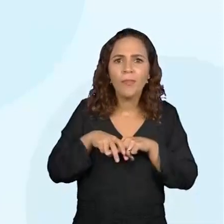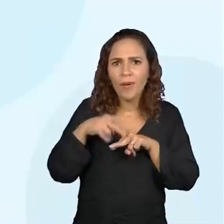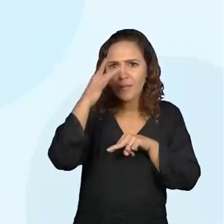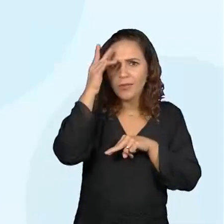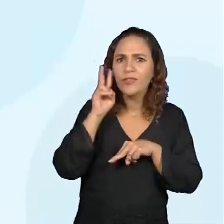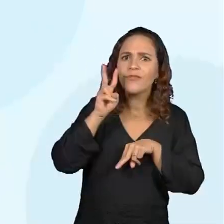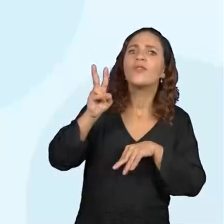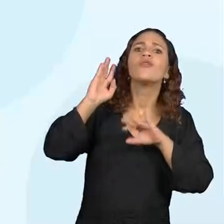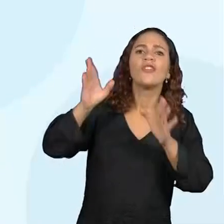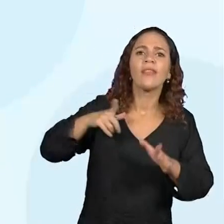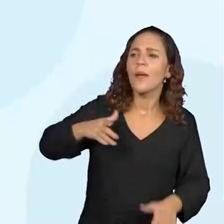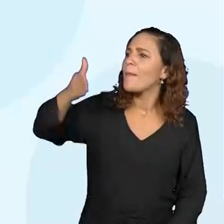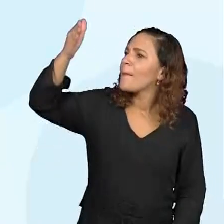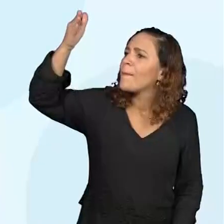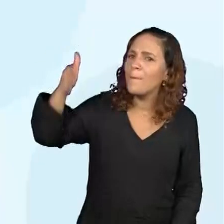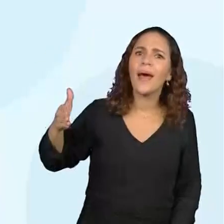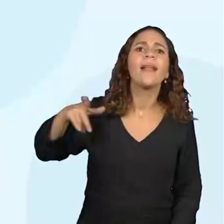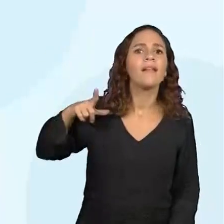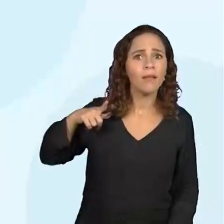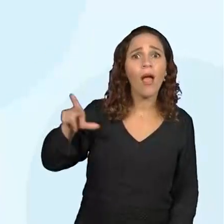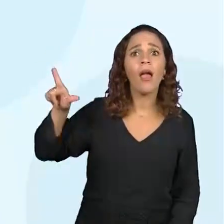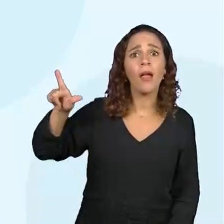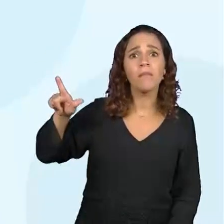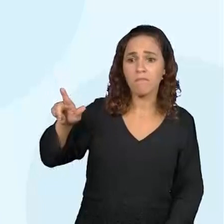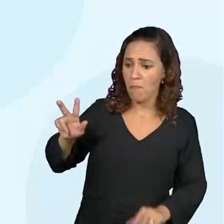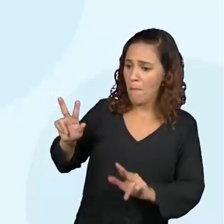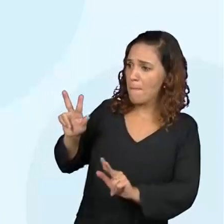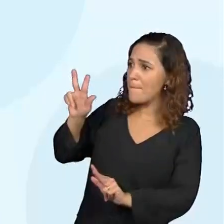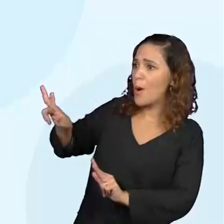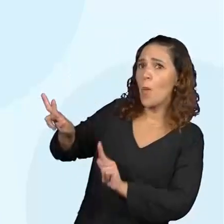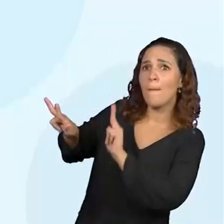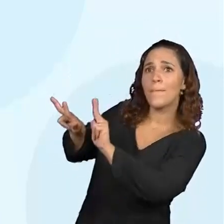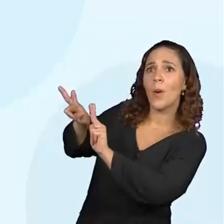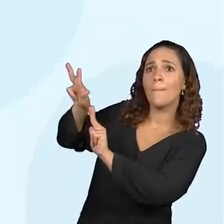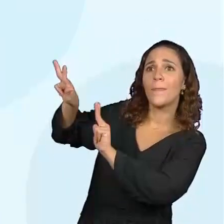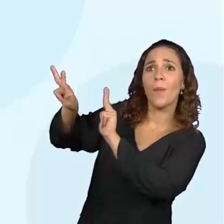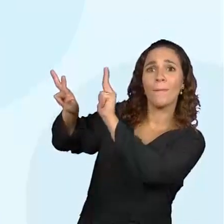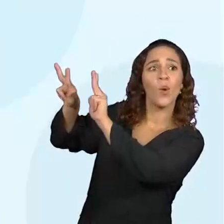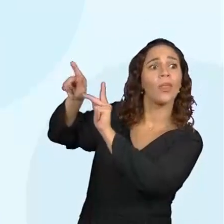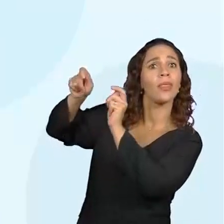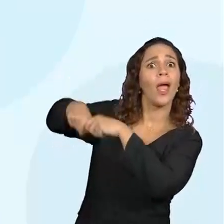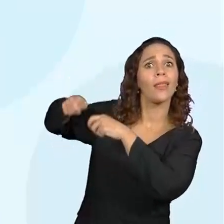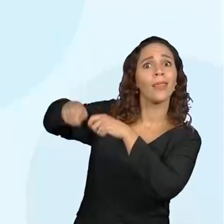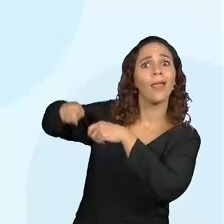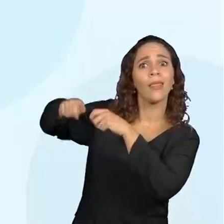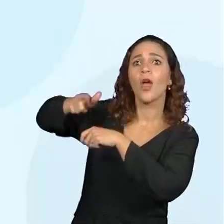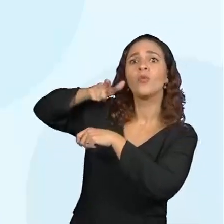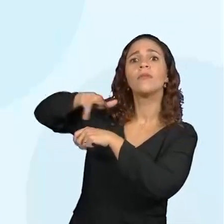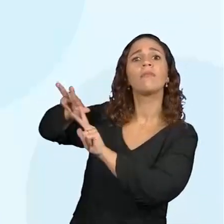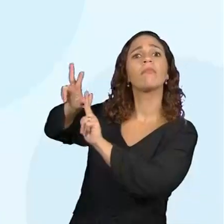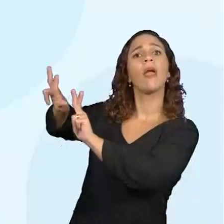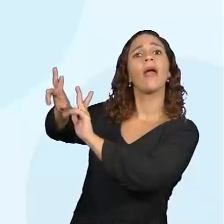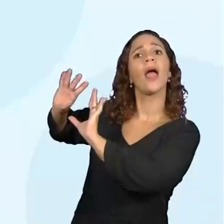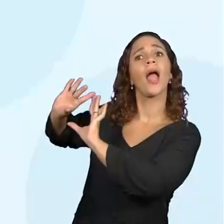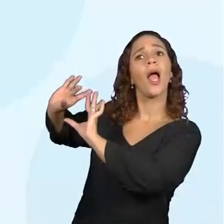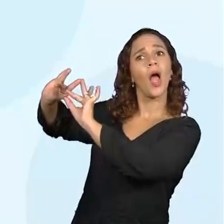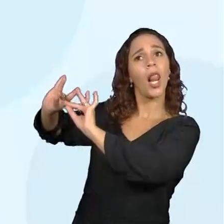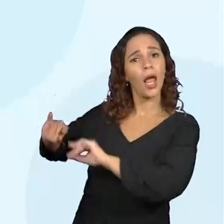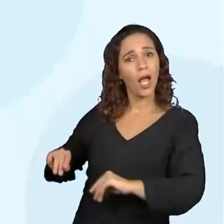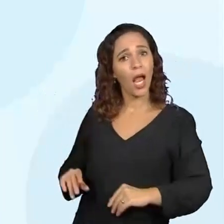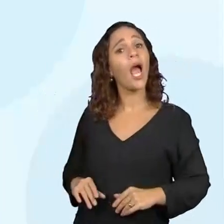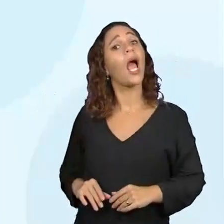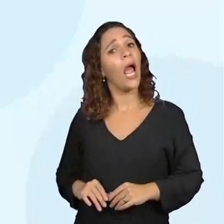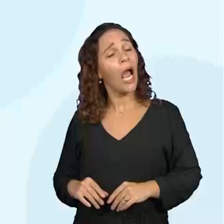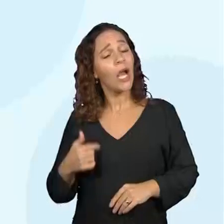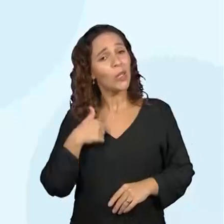presenciou uma perereca na parede, entendeu? Então, porque ela consegue se segurar. Muito interessante, eu não sabia